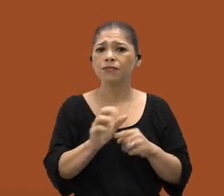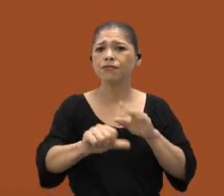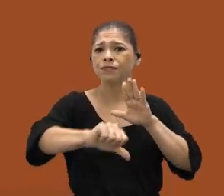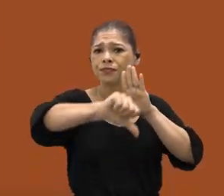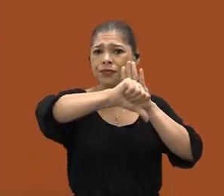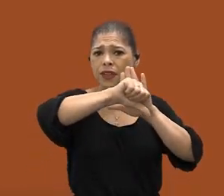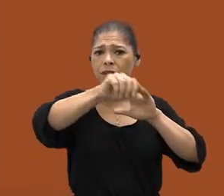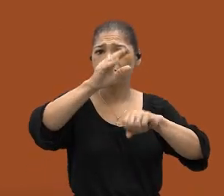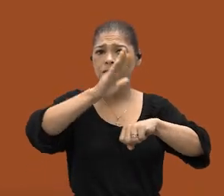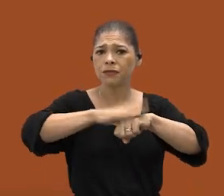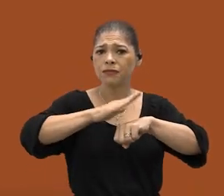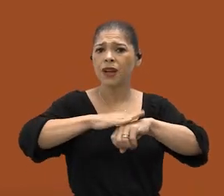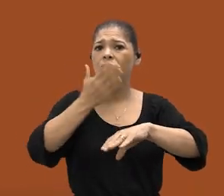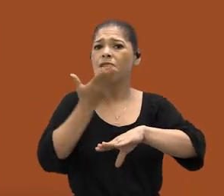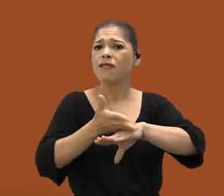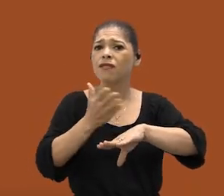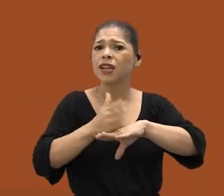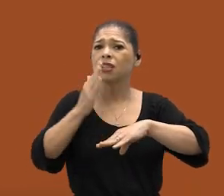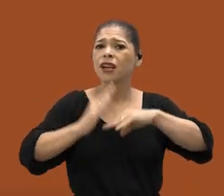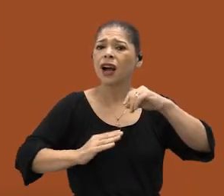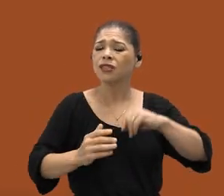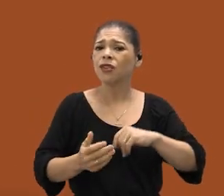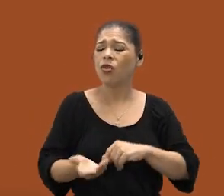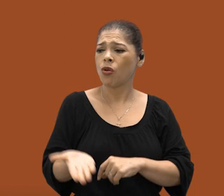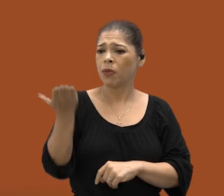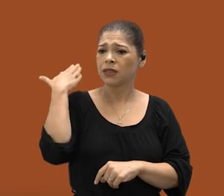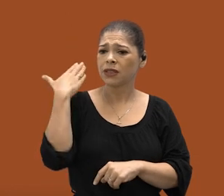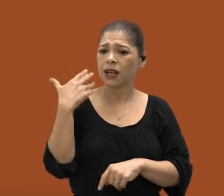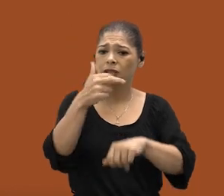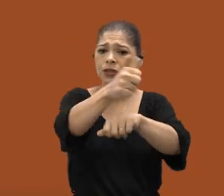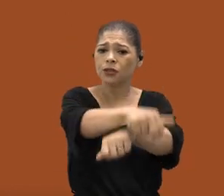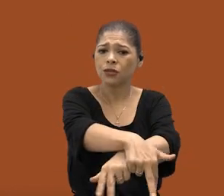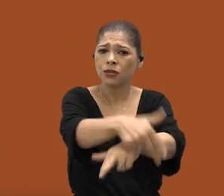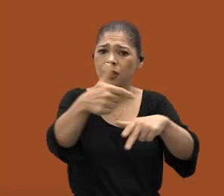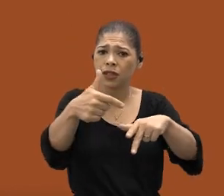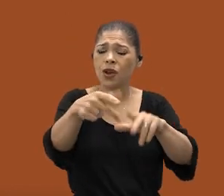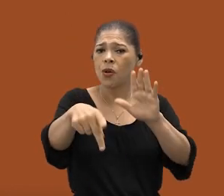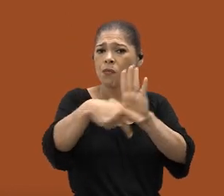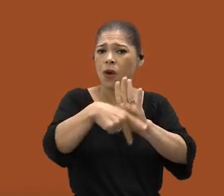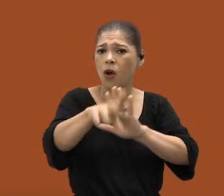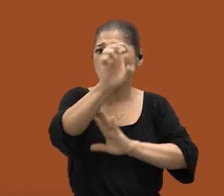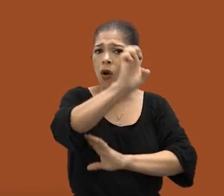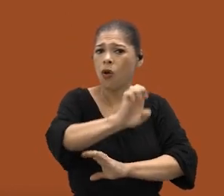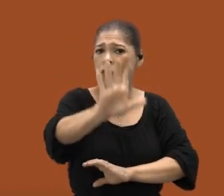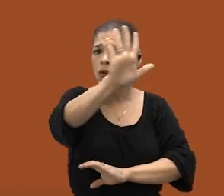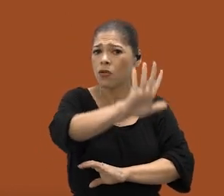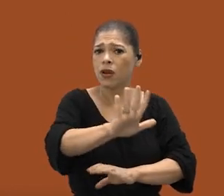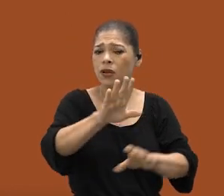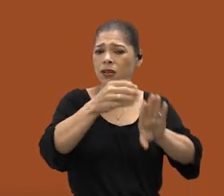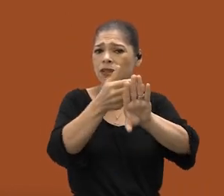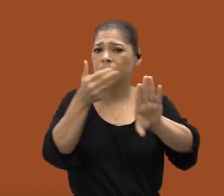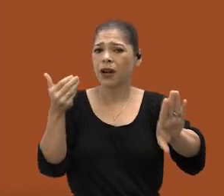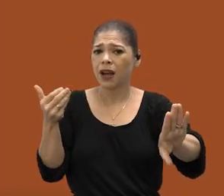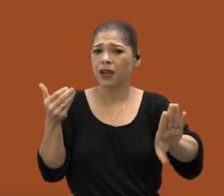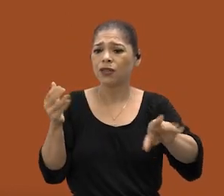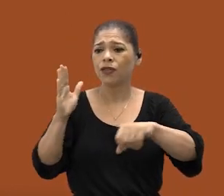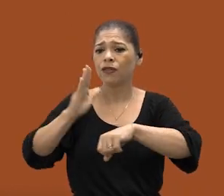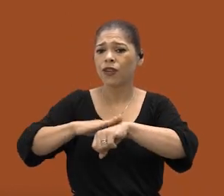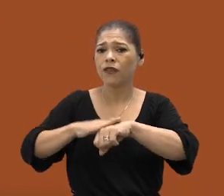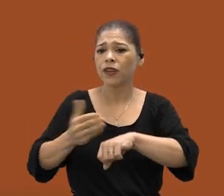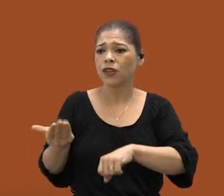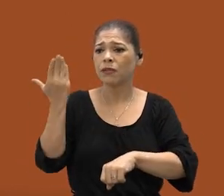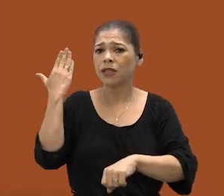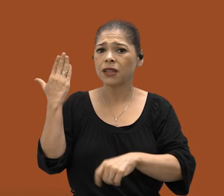praticados no passado etnia europeia a gente precisa saber o que foi feito do passado